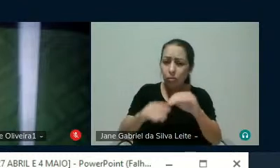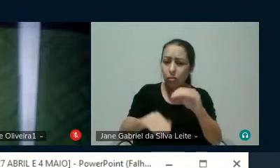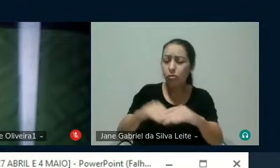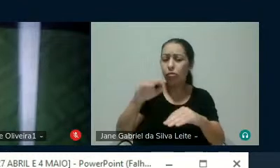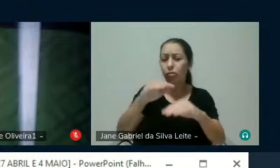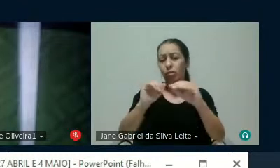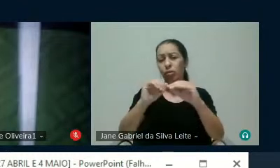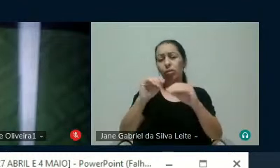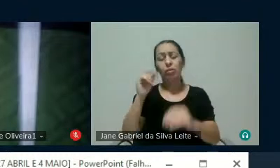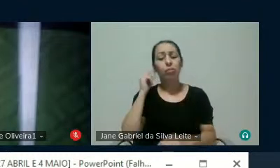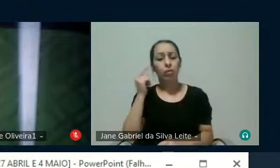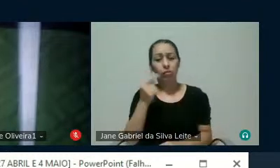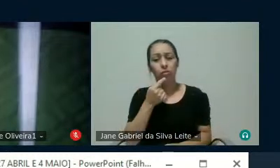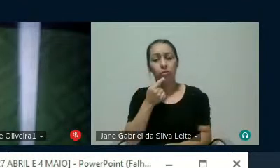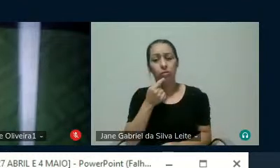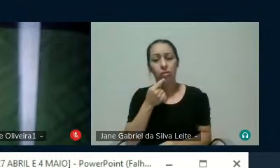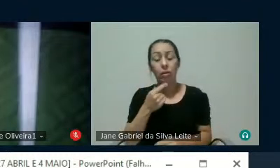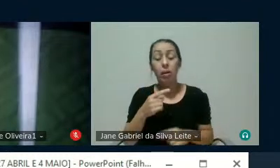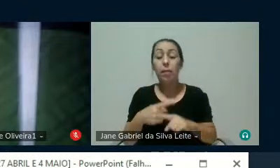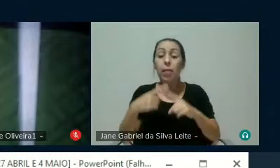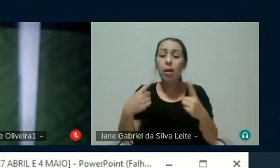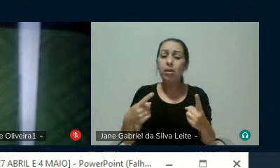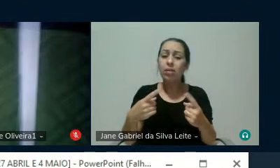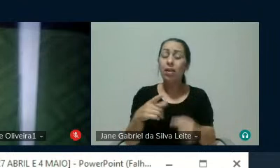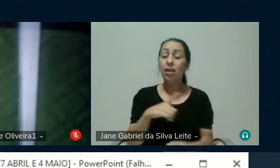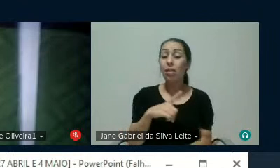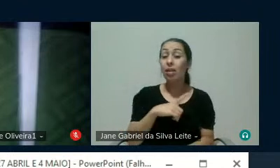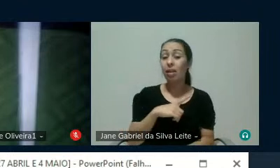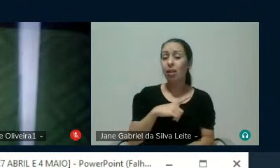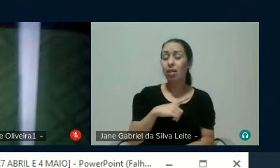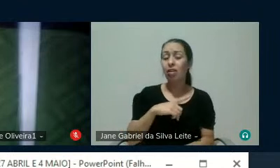nós temos outros tipos de literatura.